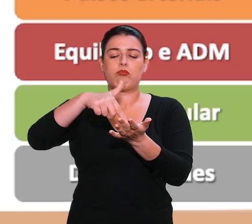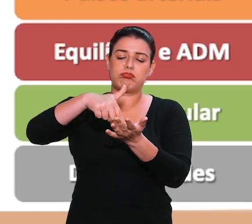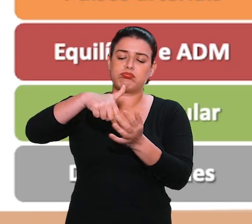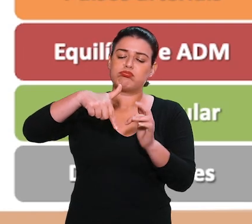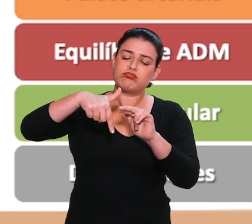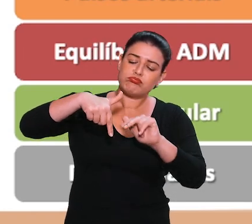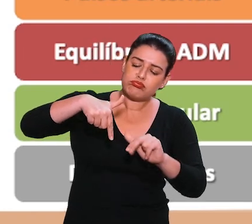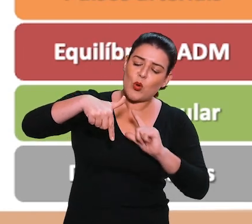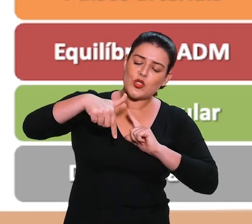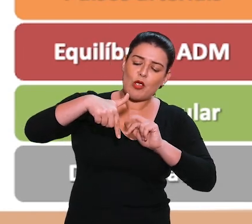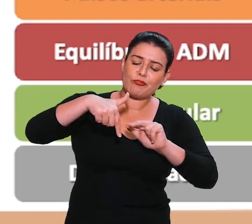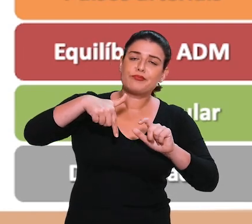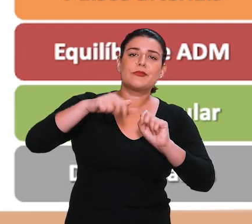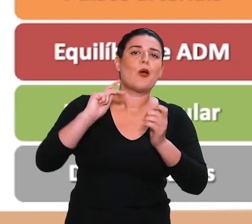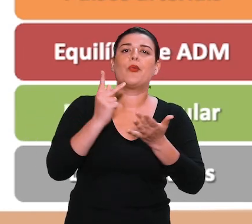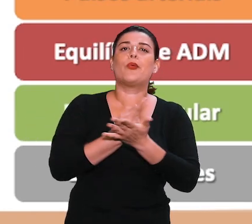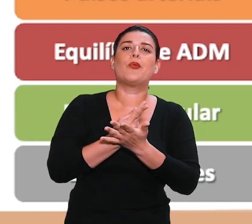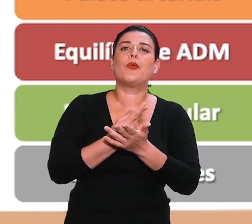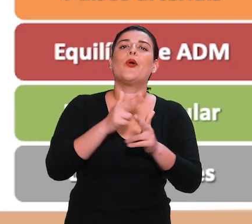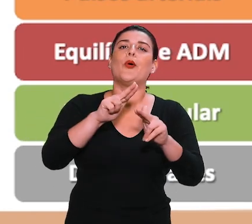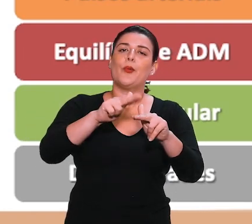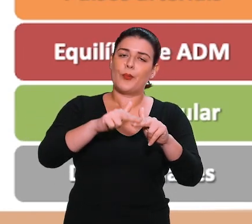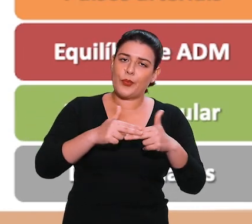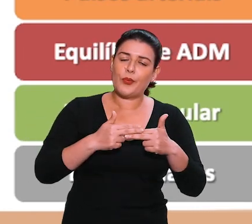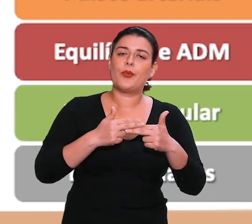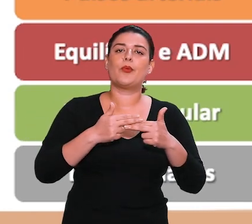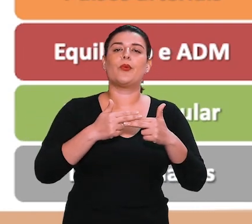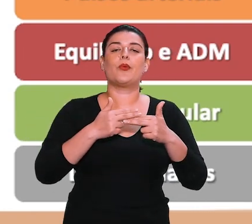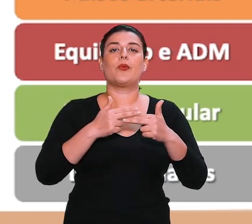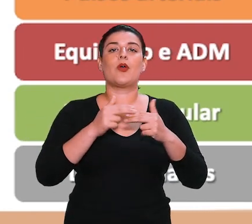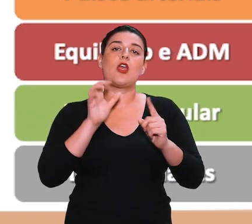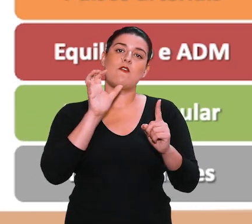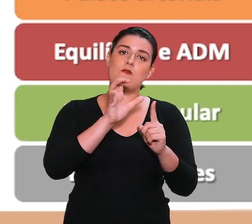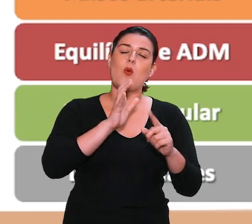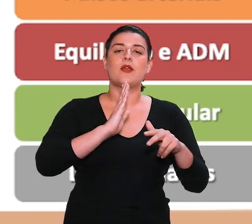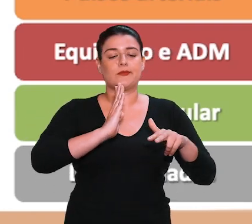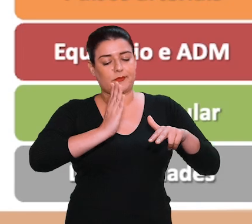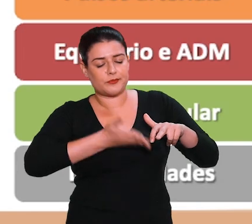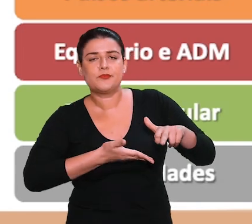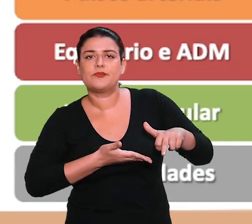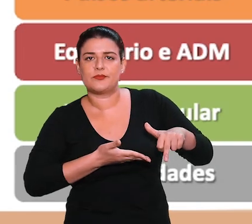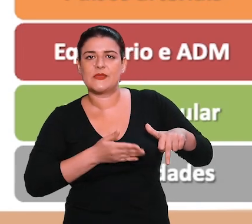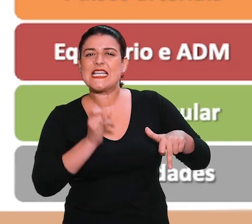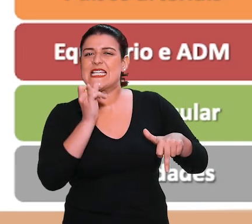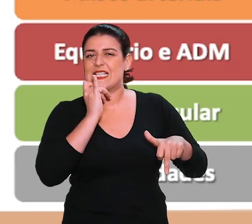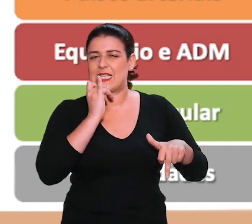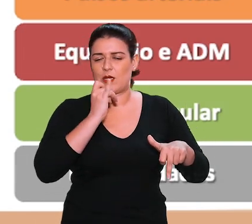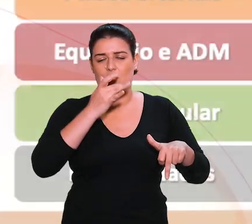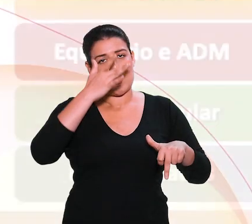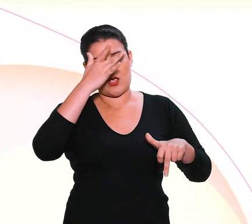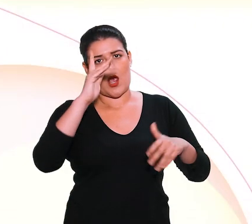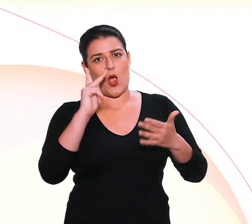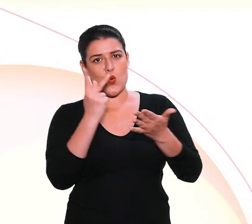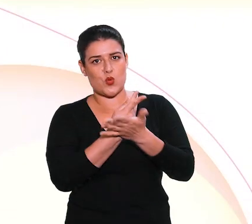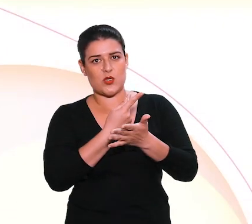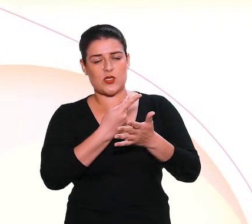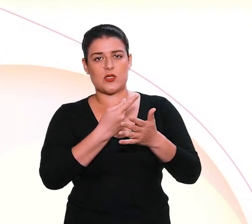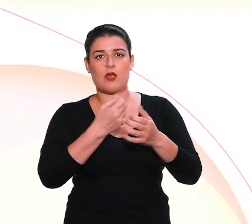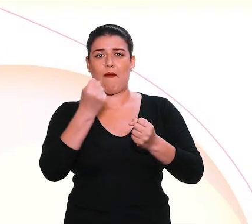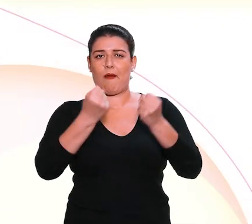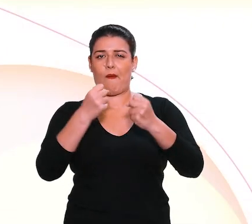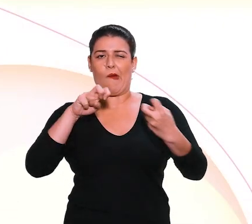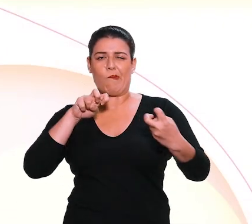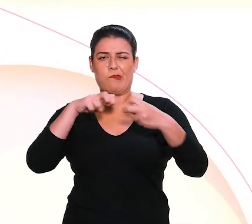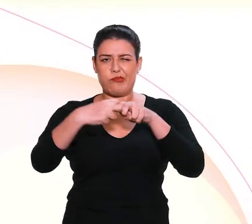e se essa deformidade foi causada pela própria outra causa de amputação. Por exemplo, uma pessoa que sofreu um acidente